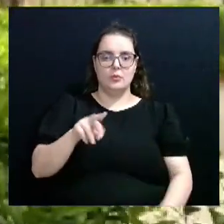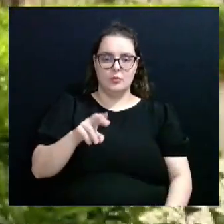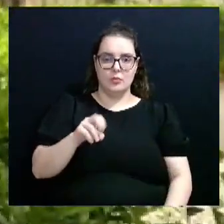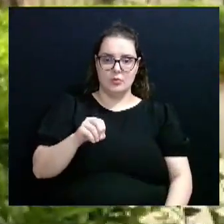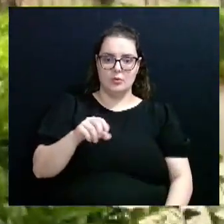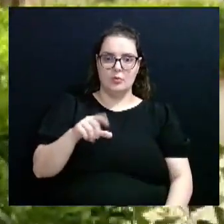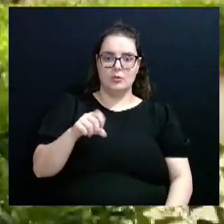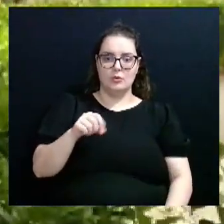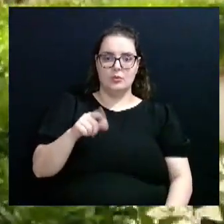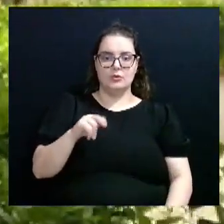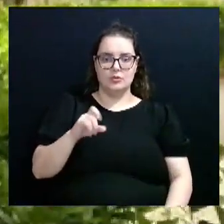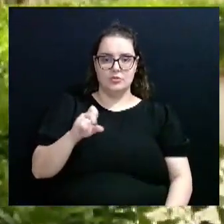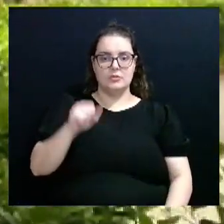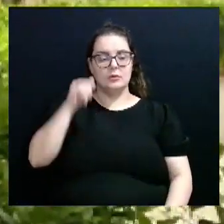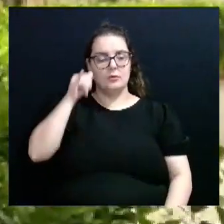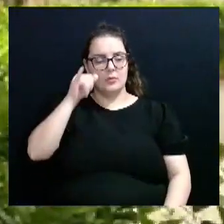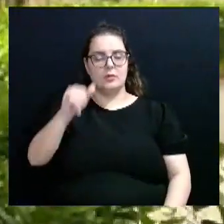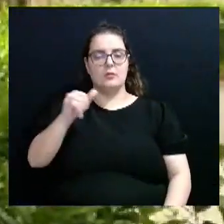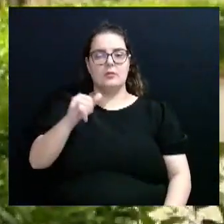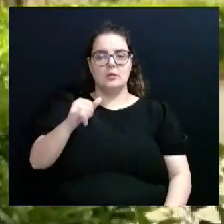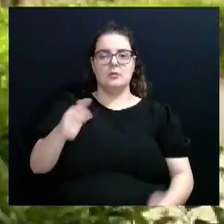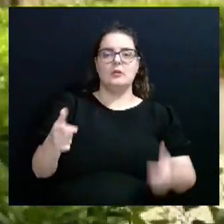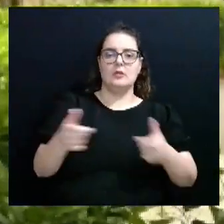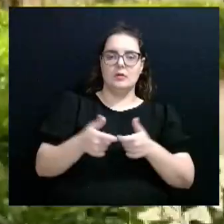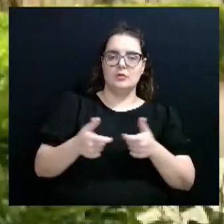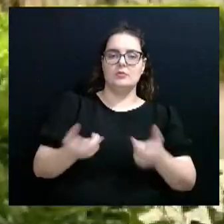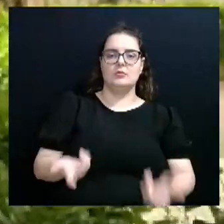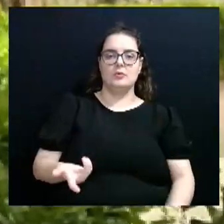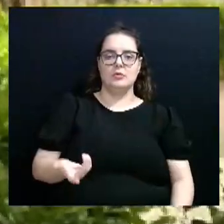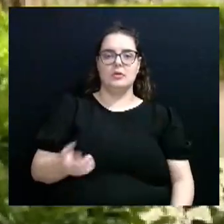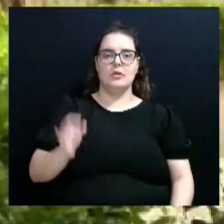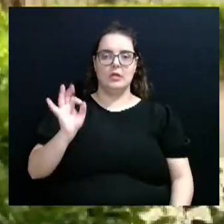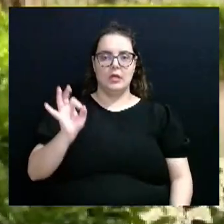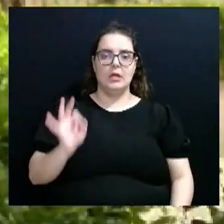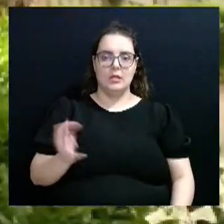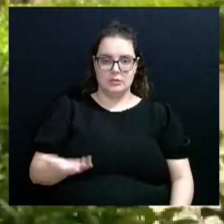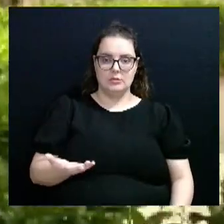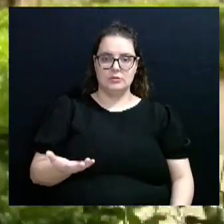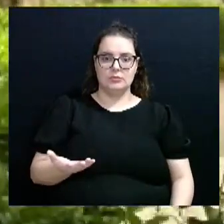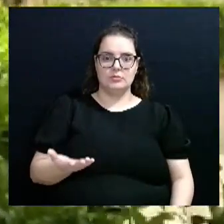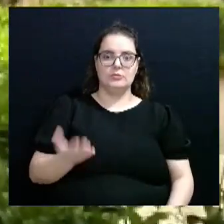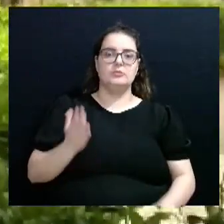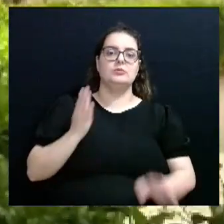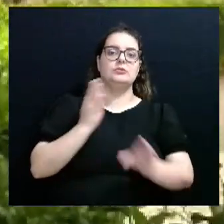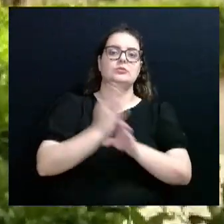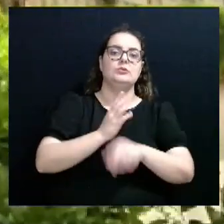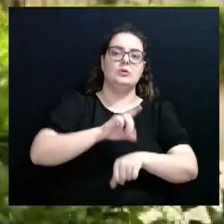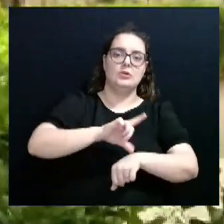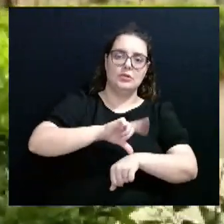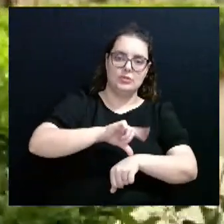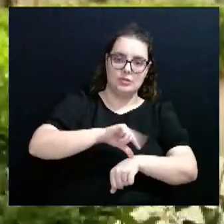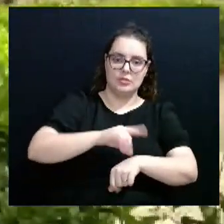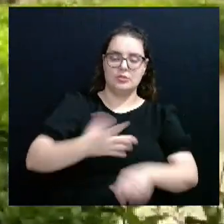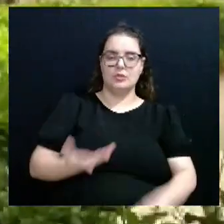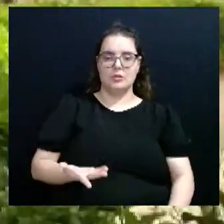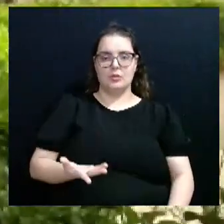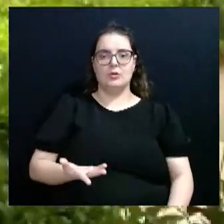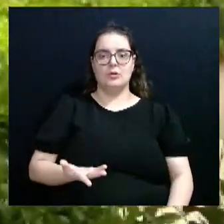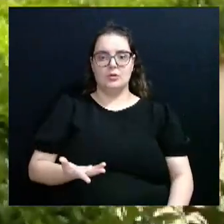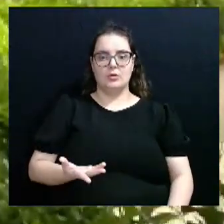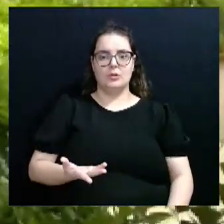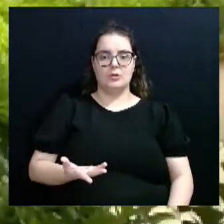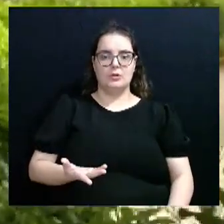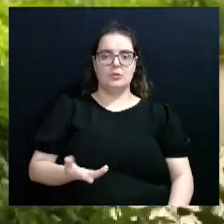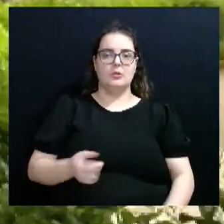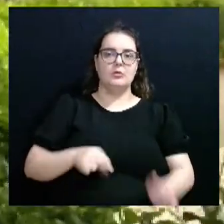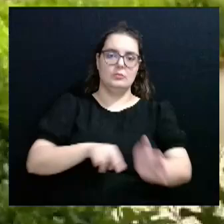para diminuir a chance de descobrir tardiamente o câncer de próstata, né? Então, infelizmente, o